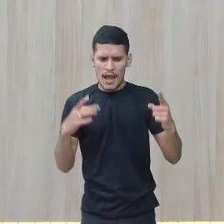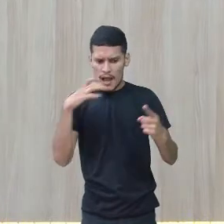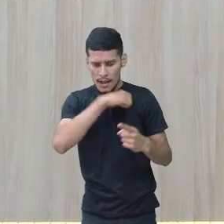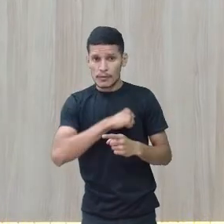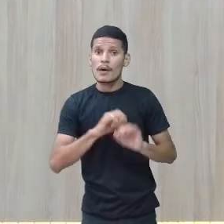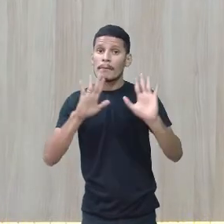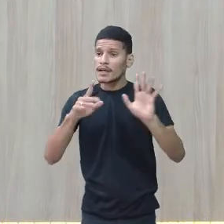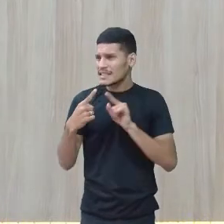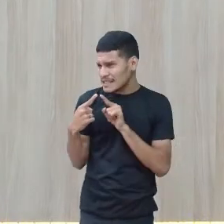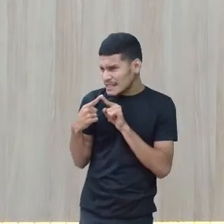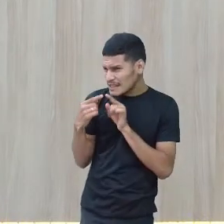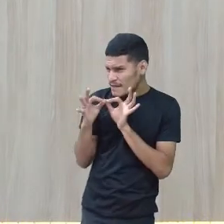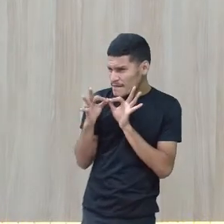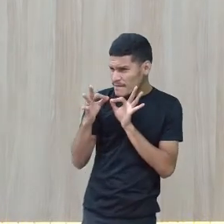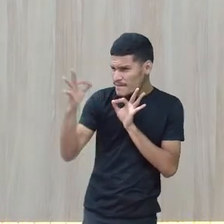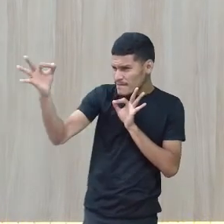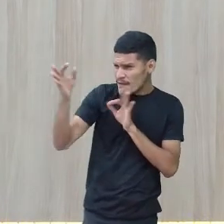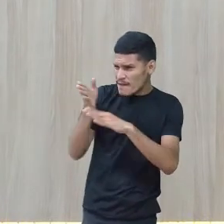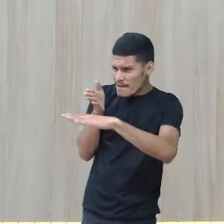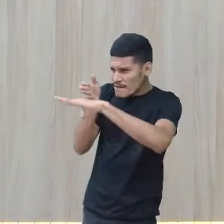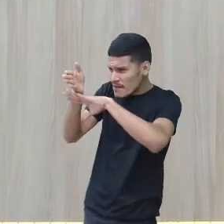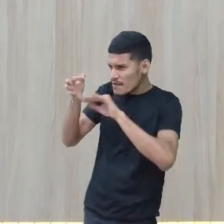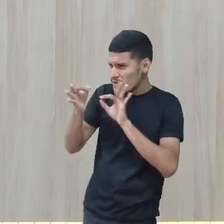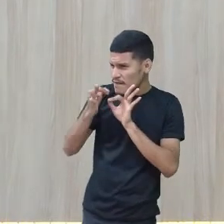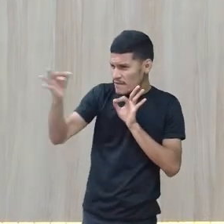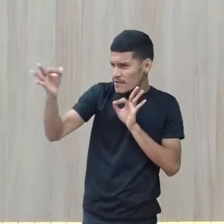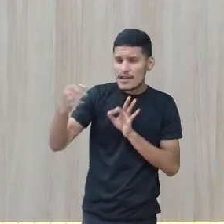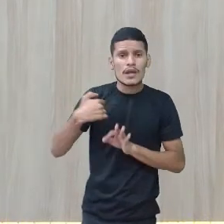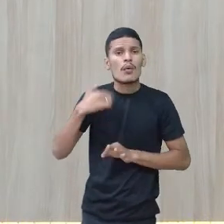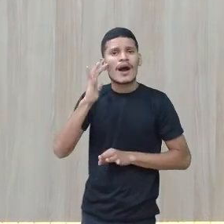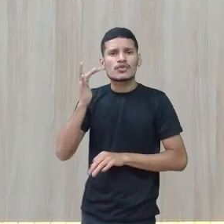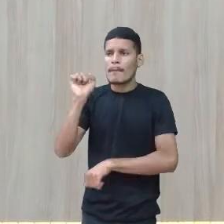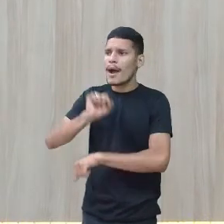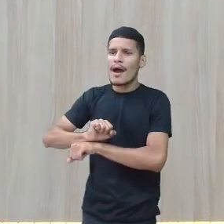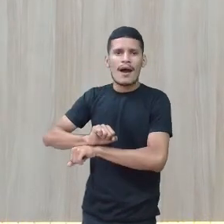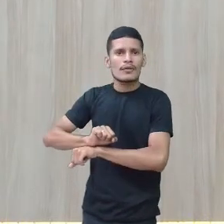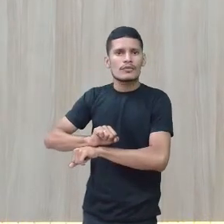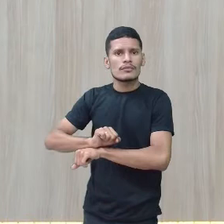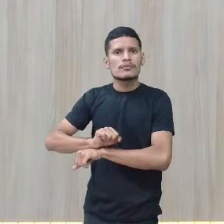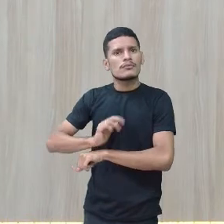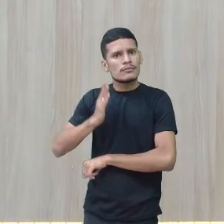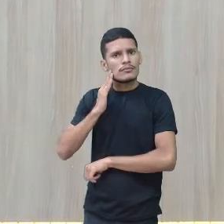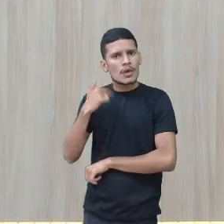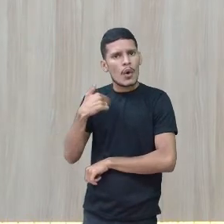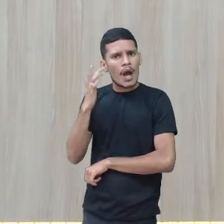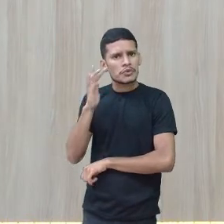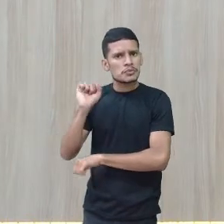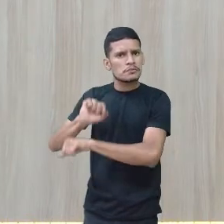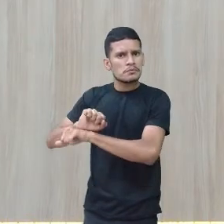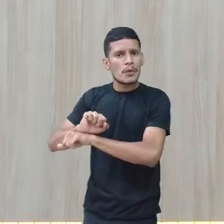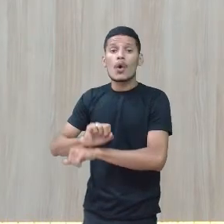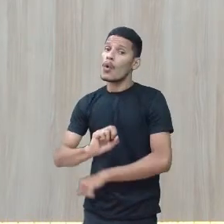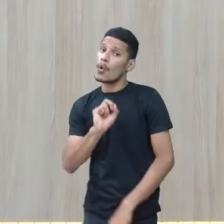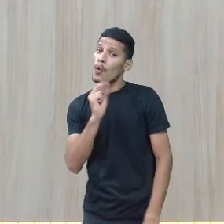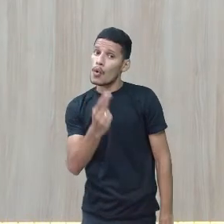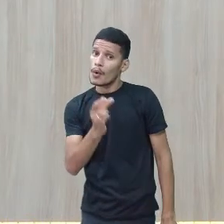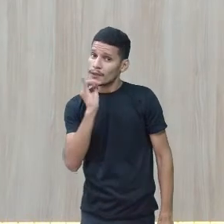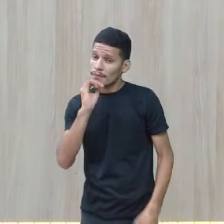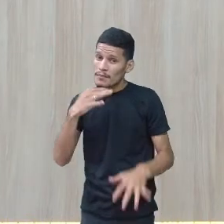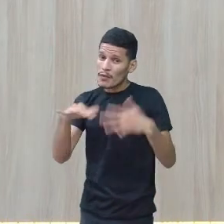no horizonte, eu acho que está tudo paradinho. Ou pelo menos eu tenho essa impressão que está tudo paradinho. Ou se